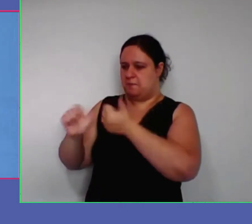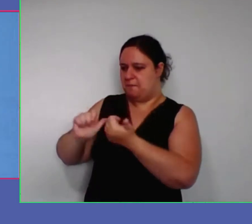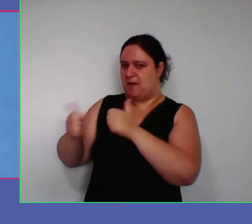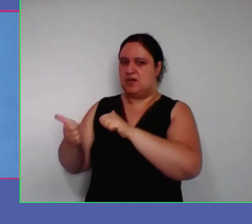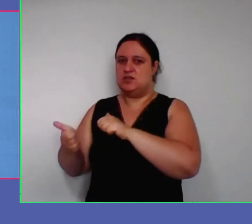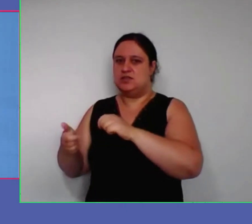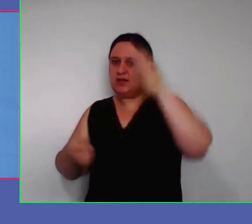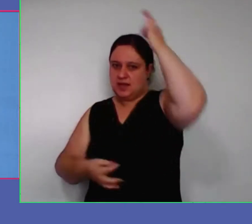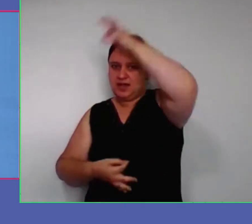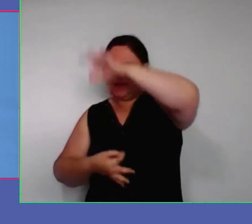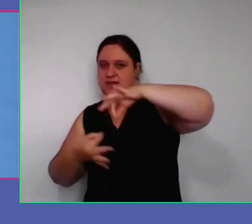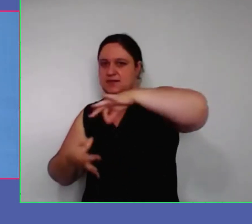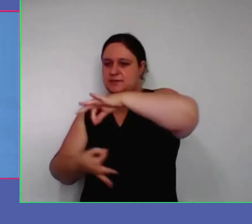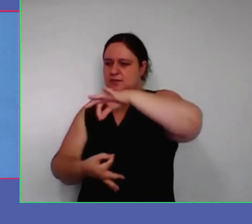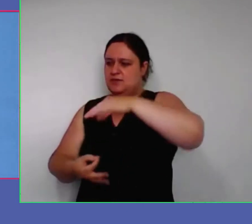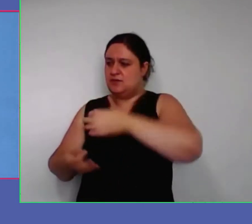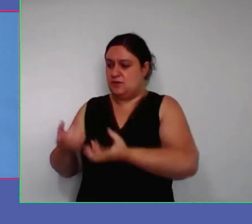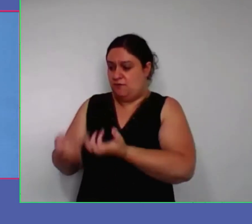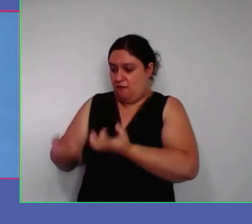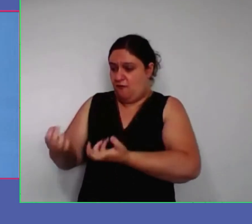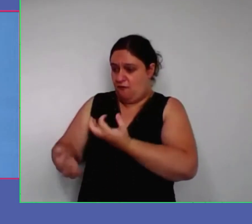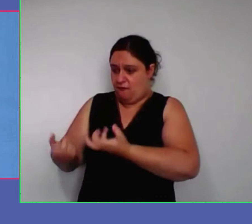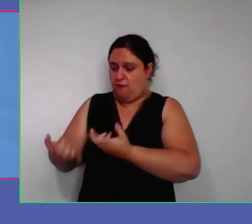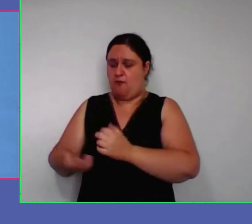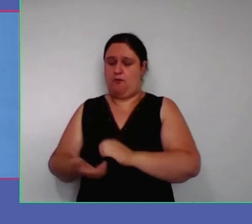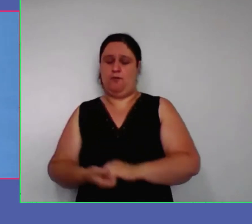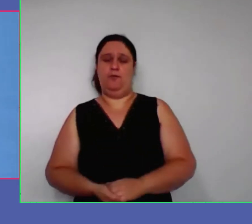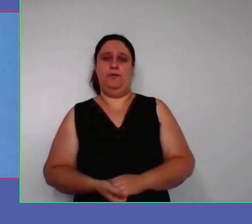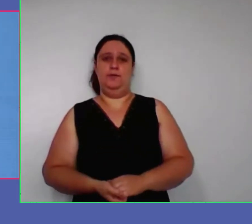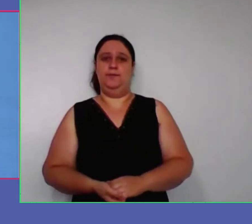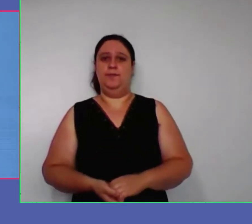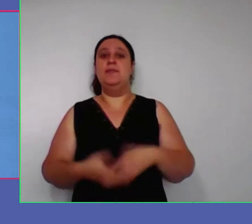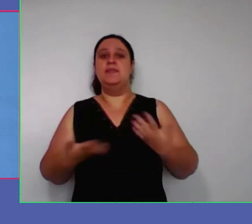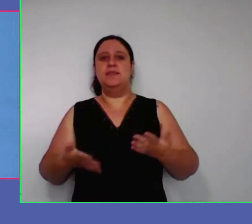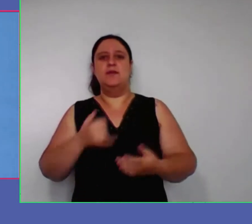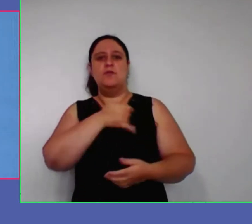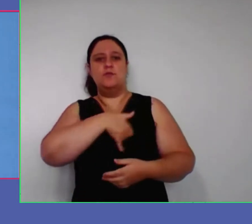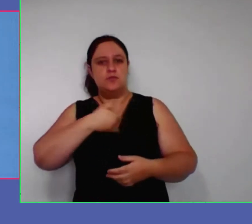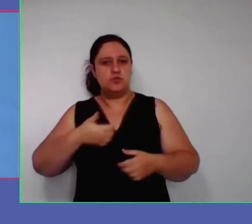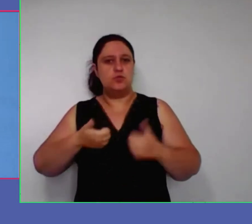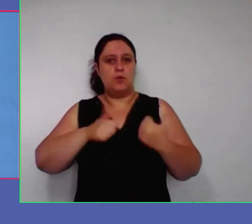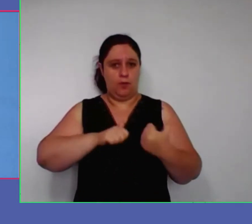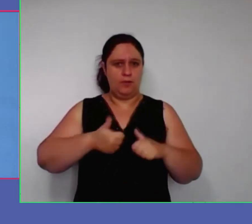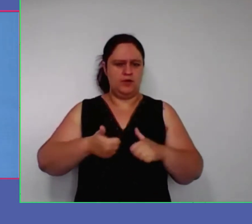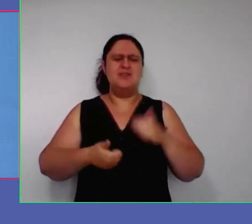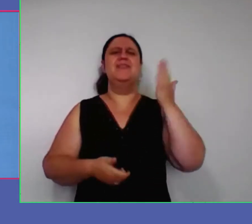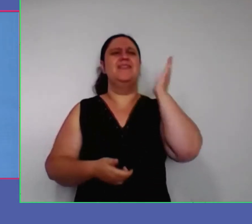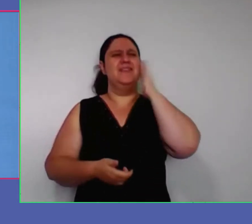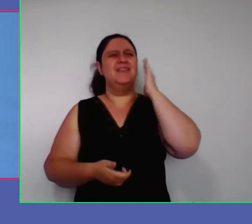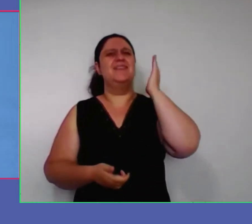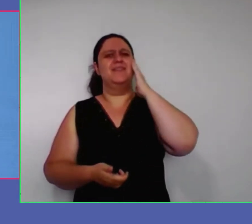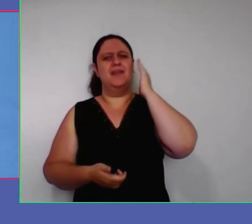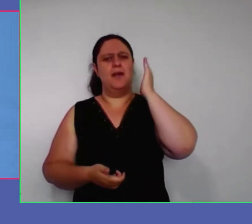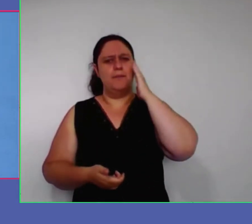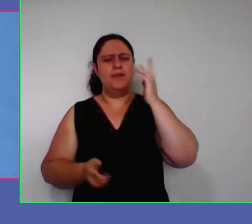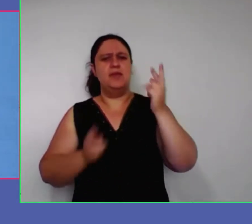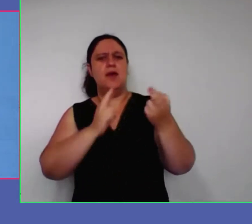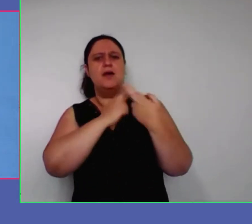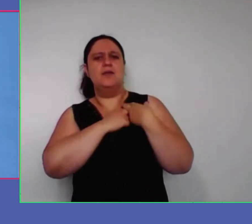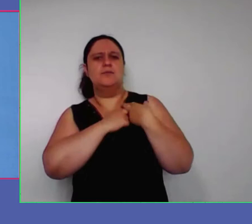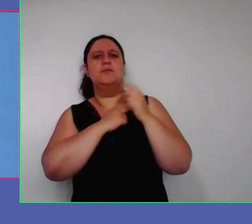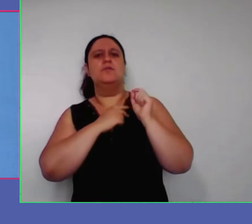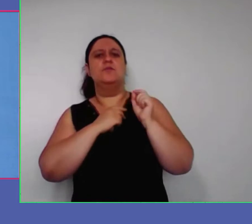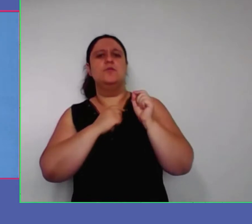com fogo. Então ele sabia que o papel dele era de